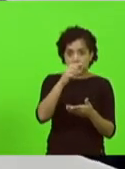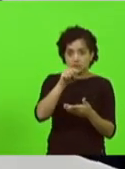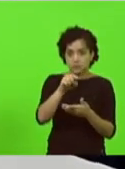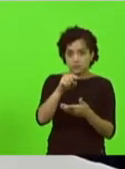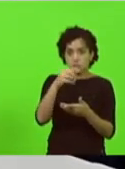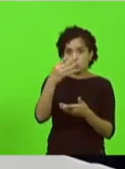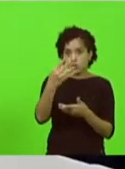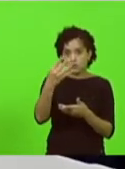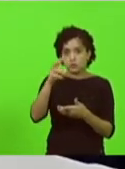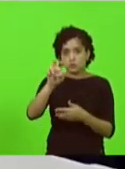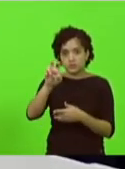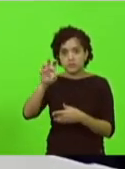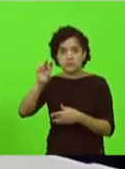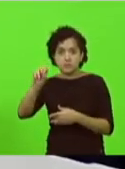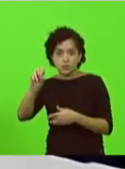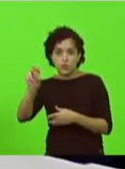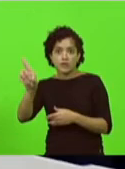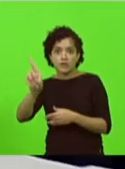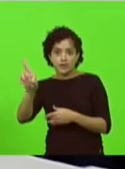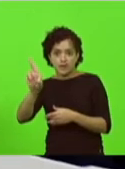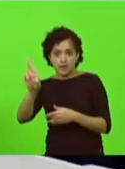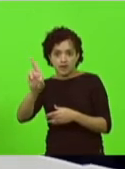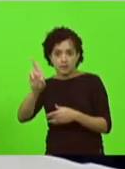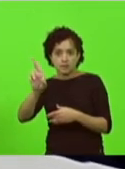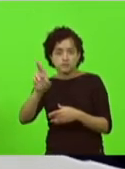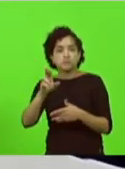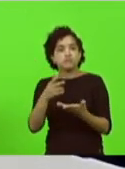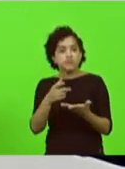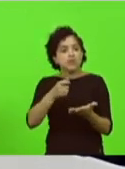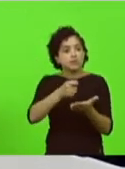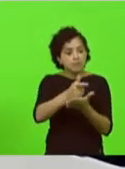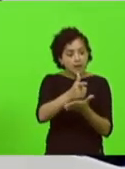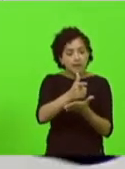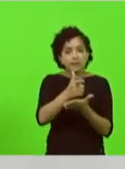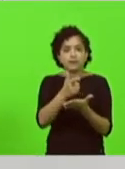R$ 3.450 é o que custa um preso para o Estado de Santa Catarina.